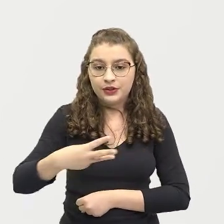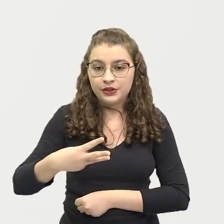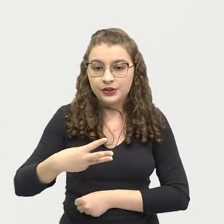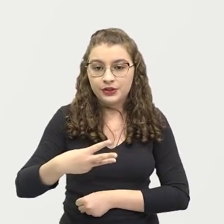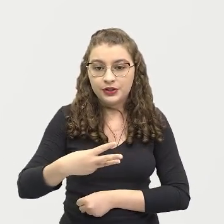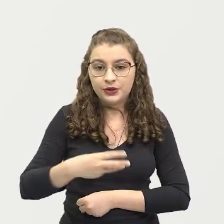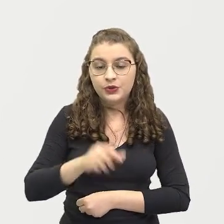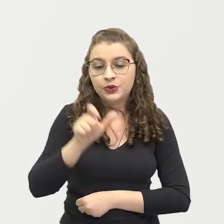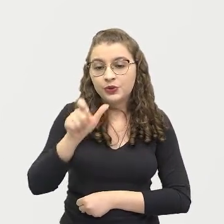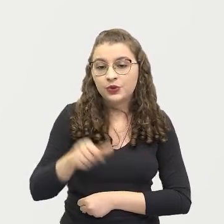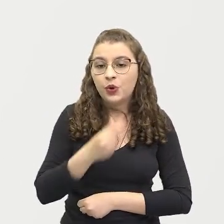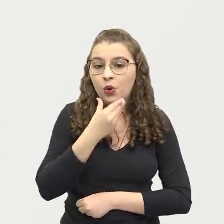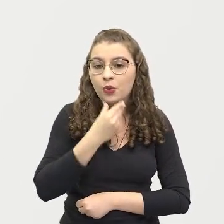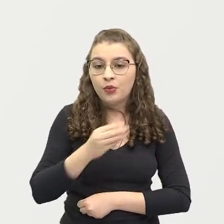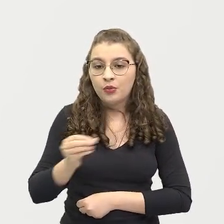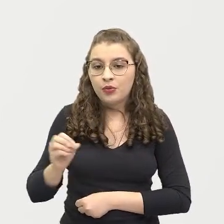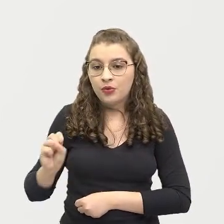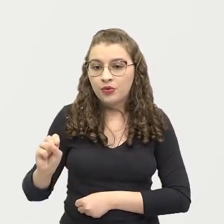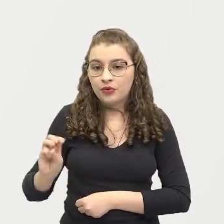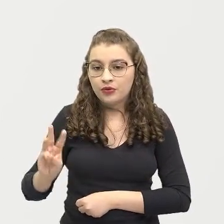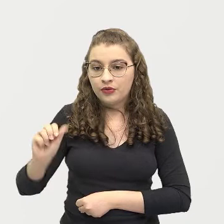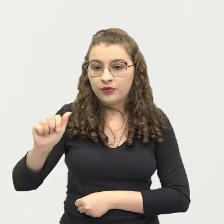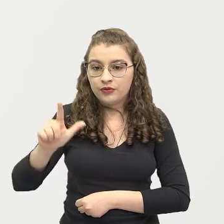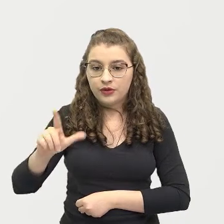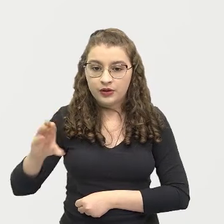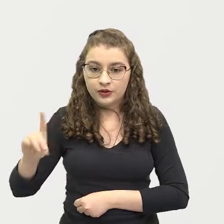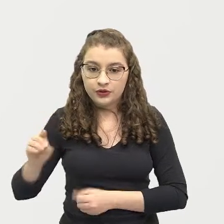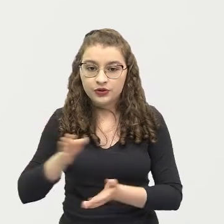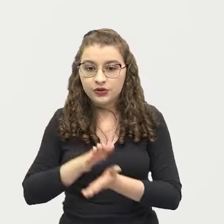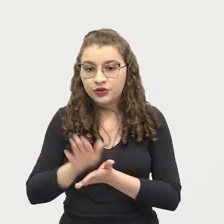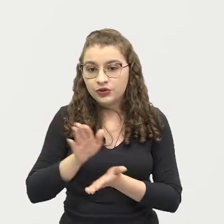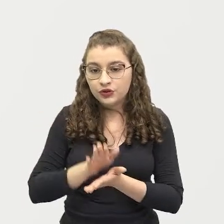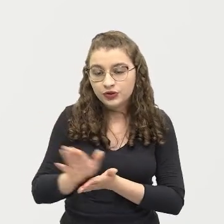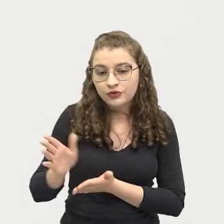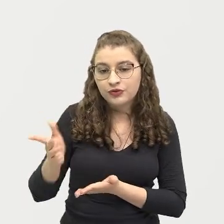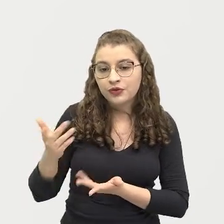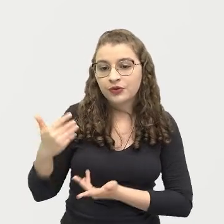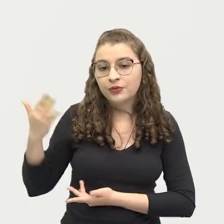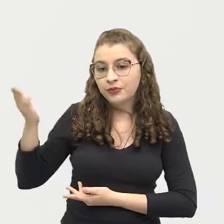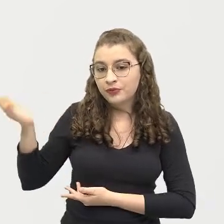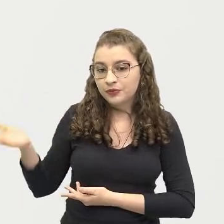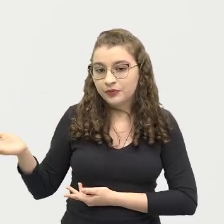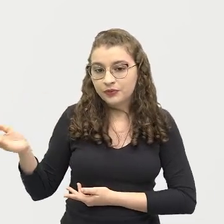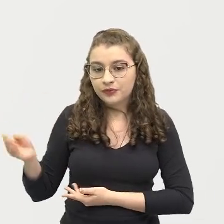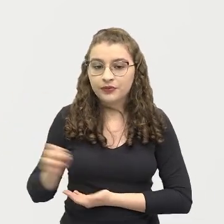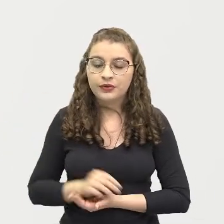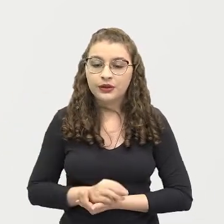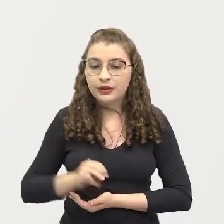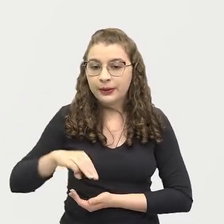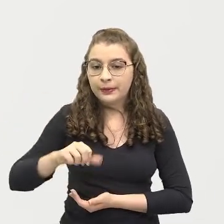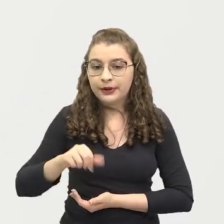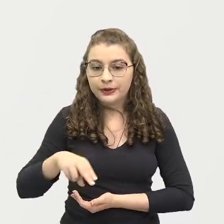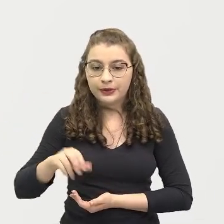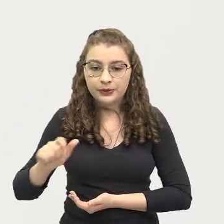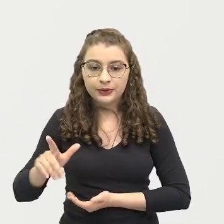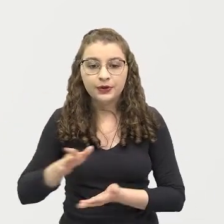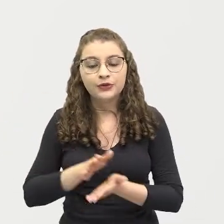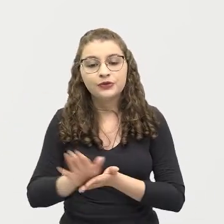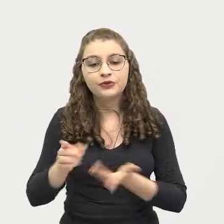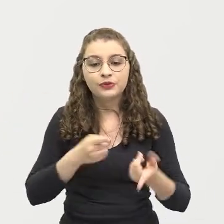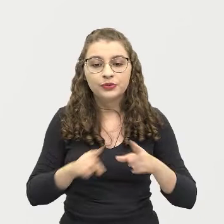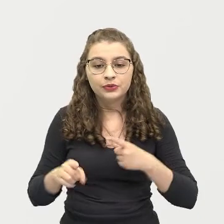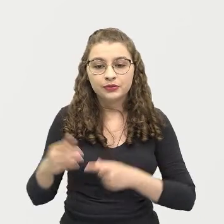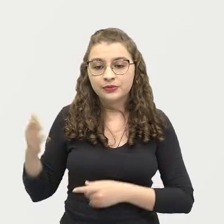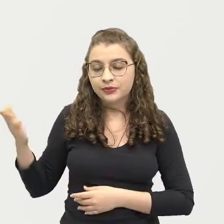Memórias Sentimentais de João Miramar. Manuel Bandeira, em 1924, apresentou O Ritmo Dissoluto. Muito